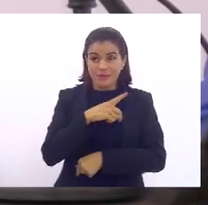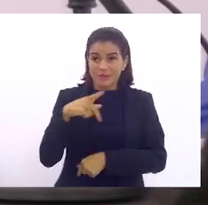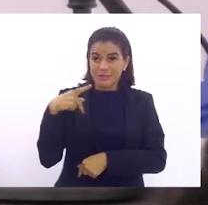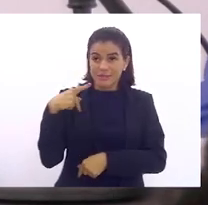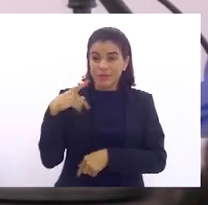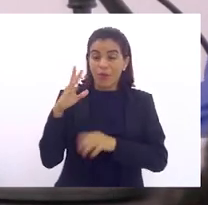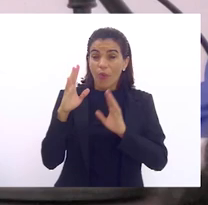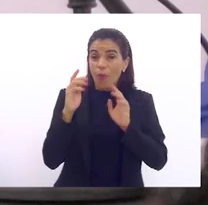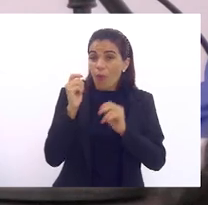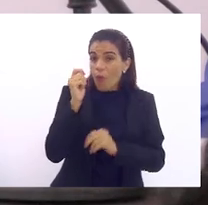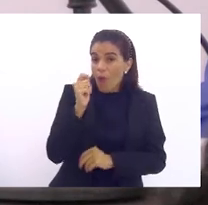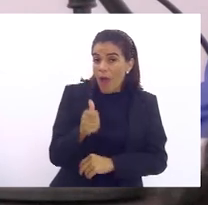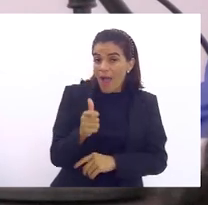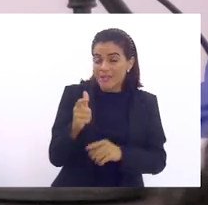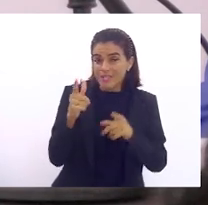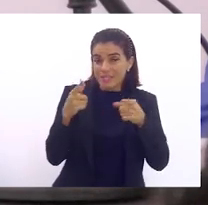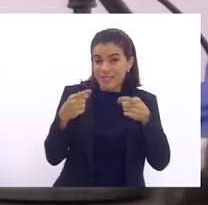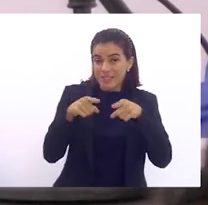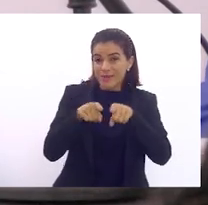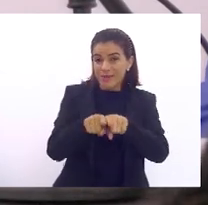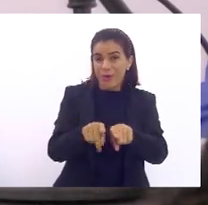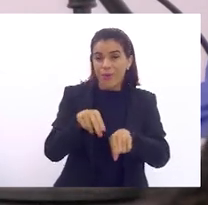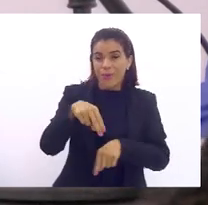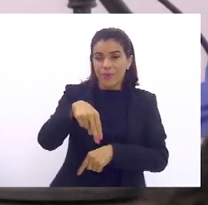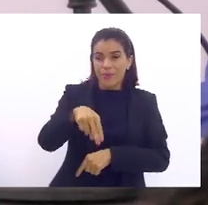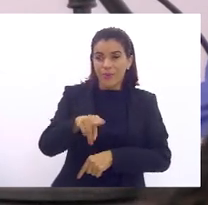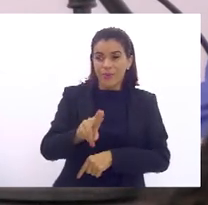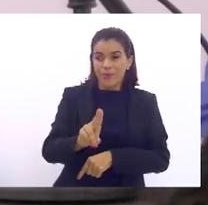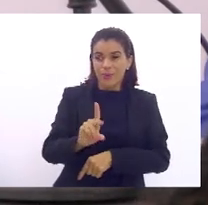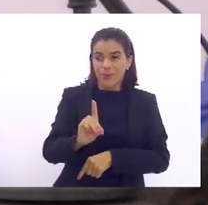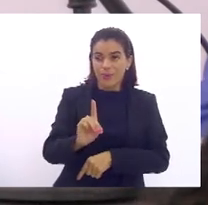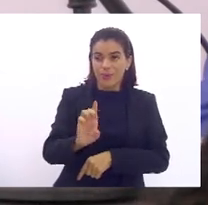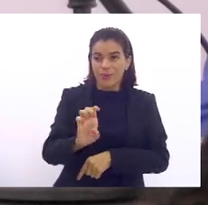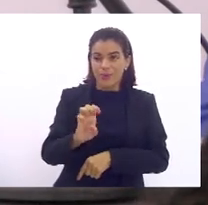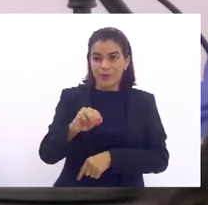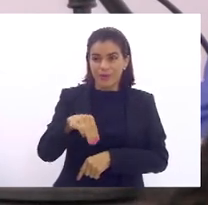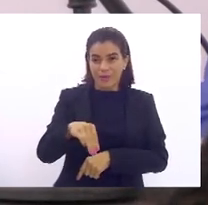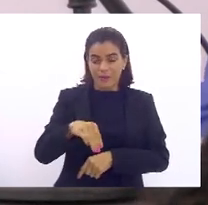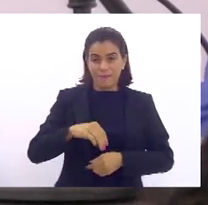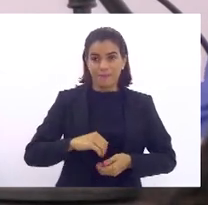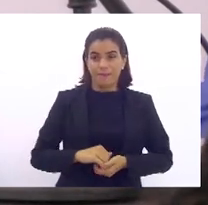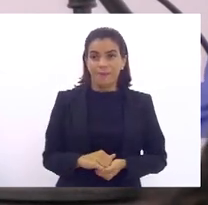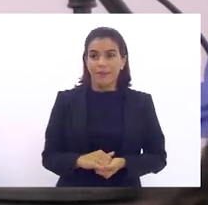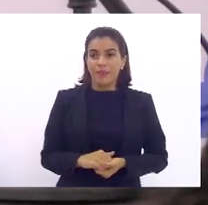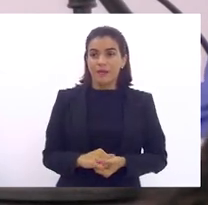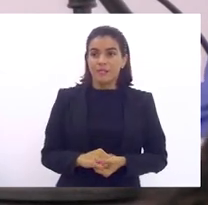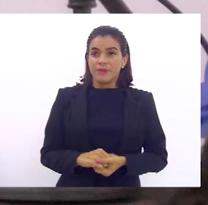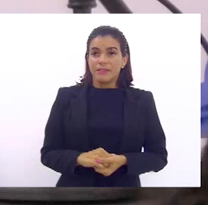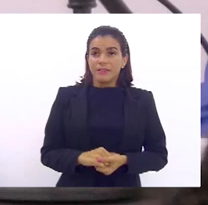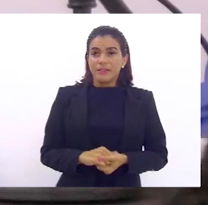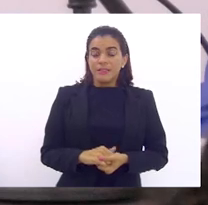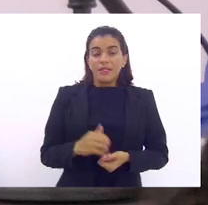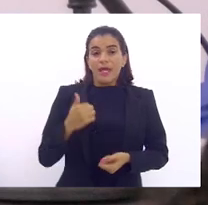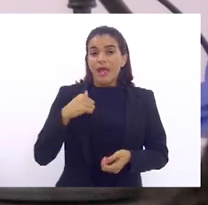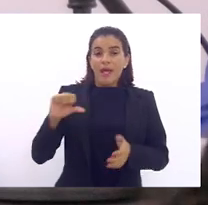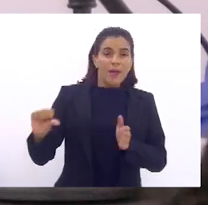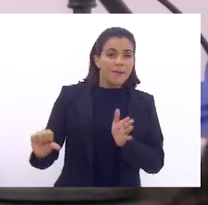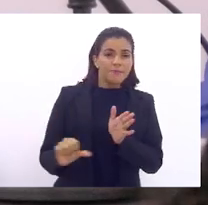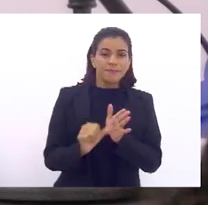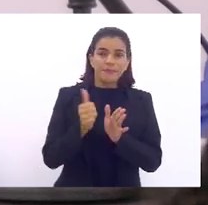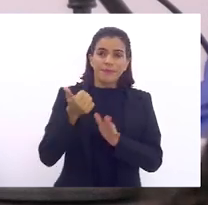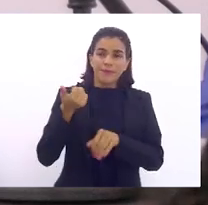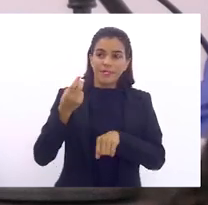o nuden completou 26 anos Eh agora no dia 6 de novembro né Eh eu vi pela primeira vez